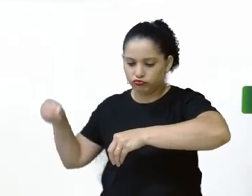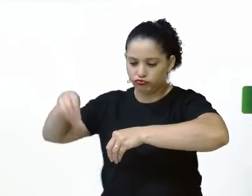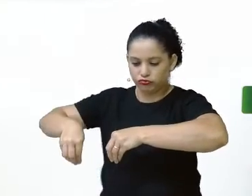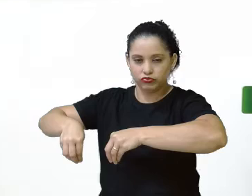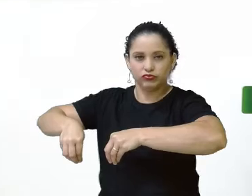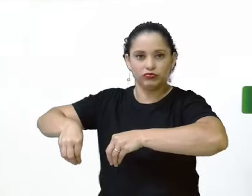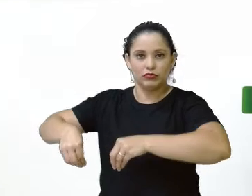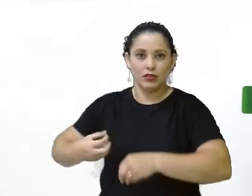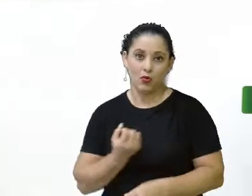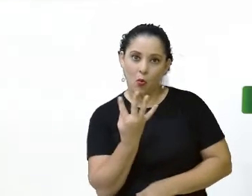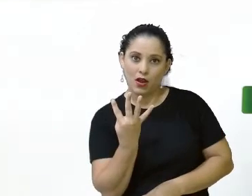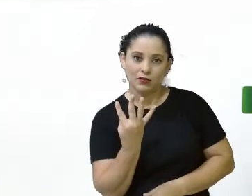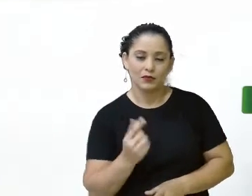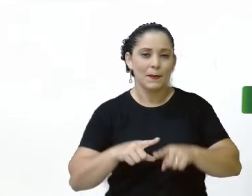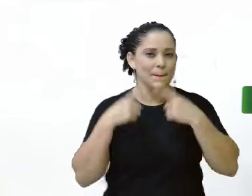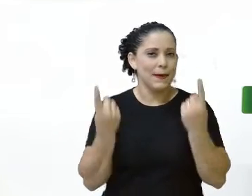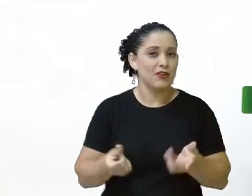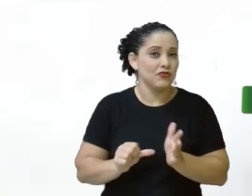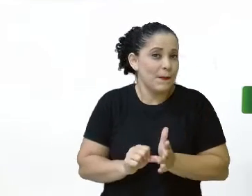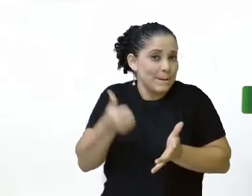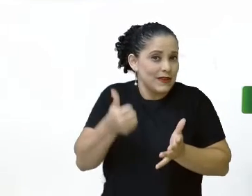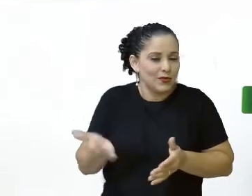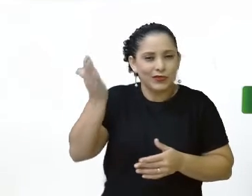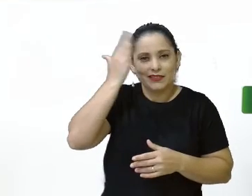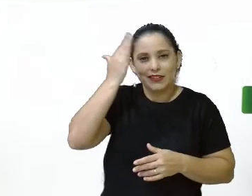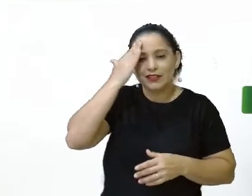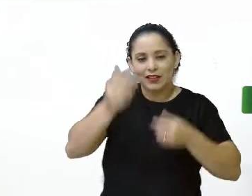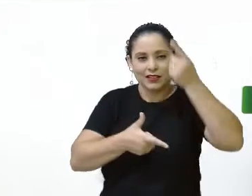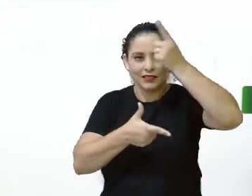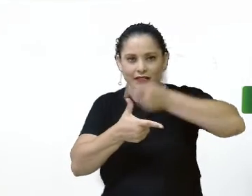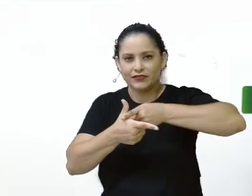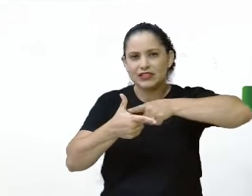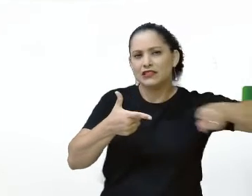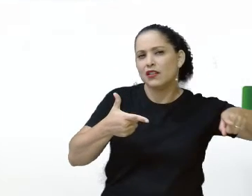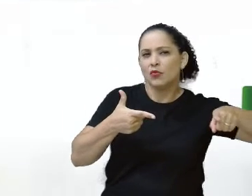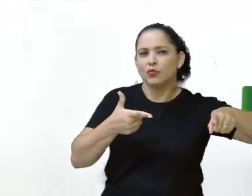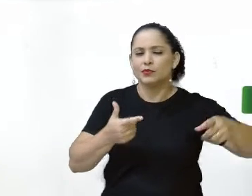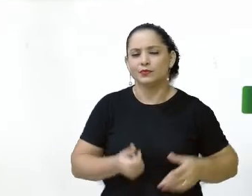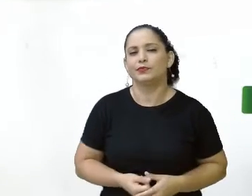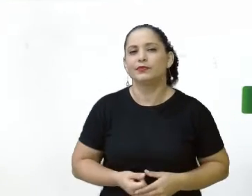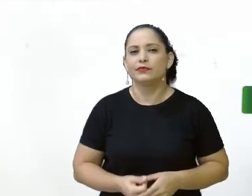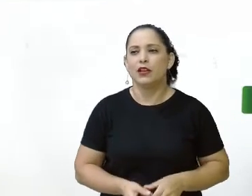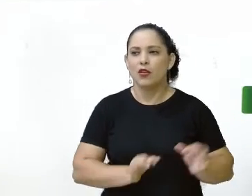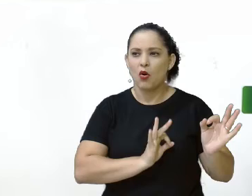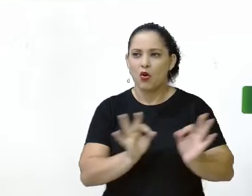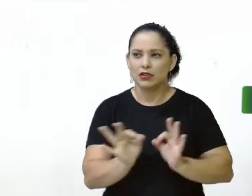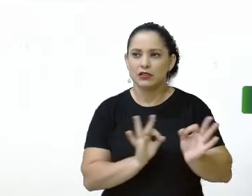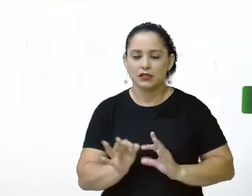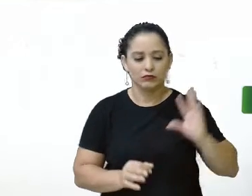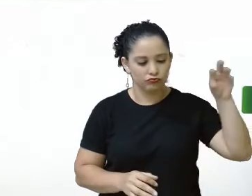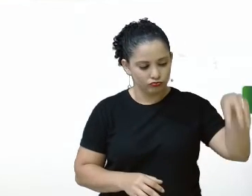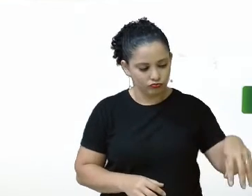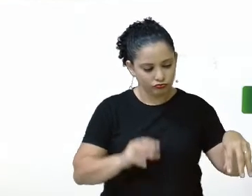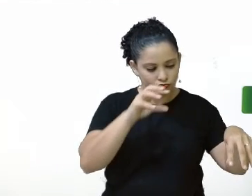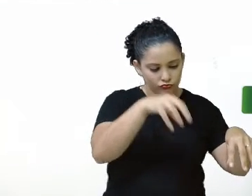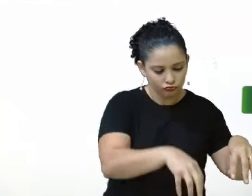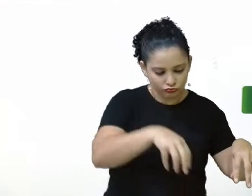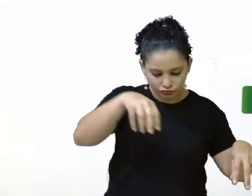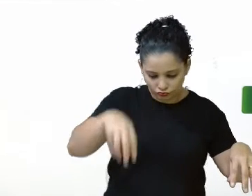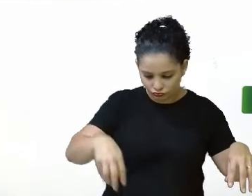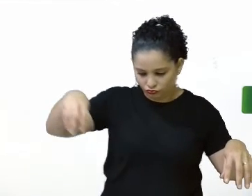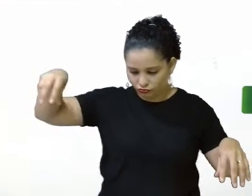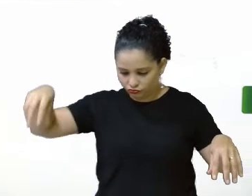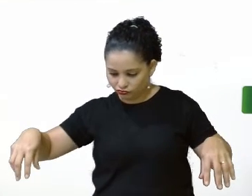primeiro que você entenda a ideia de divisão. A gente vai colocando de um em um, ó. Coloquei em